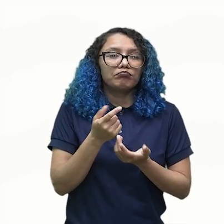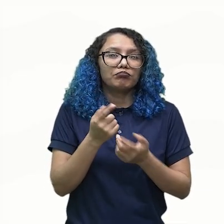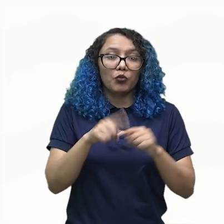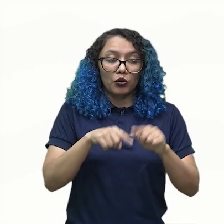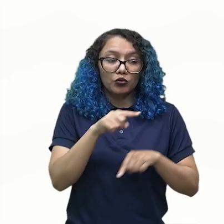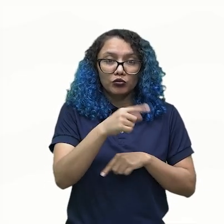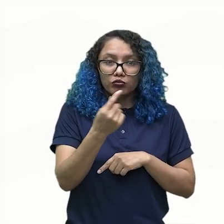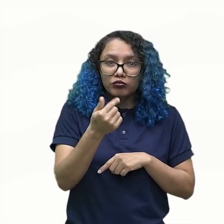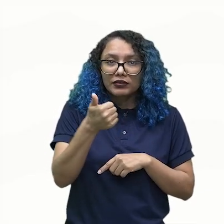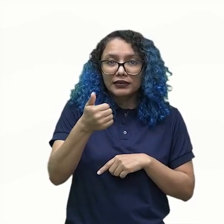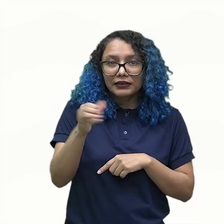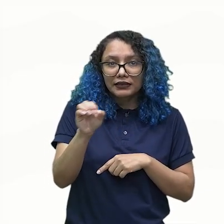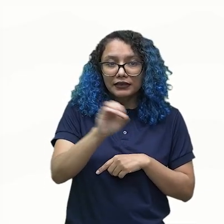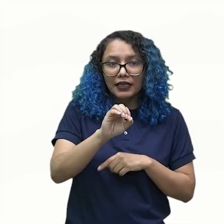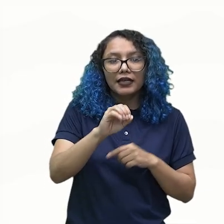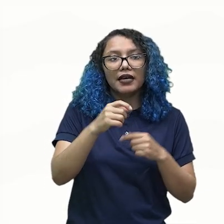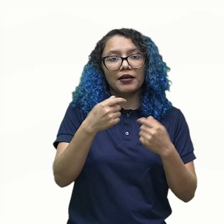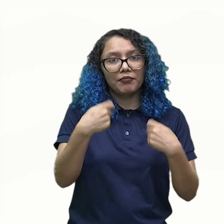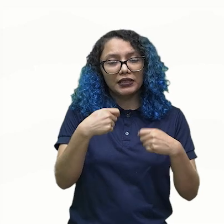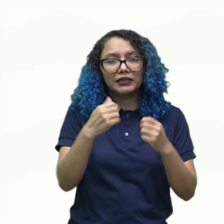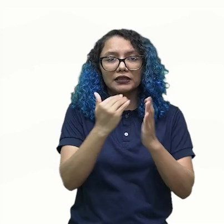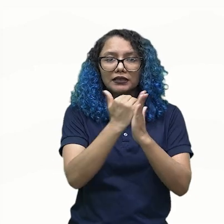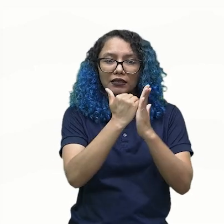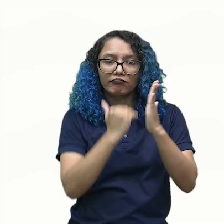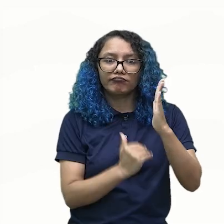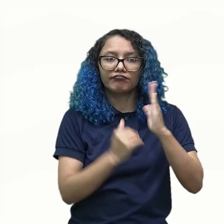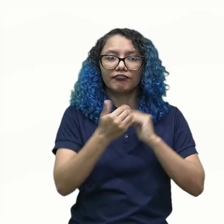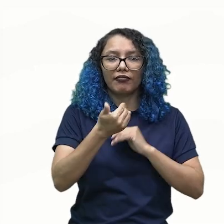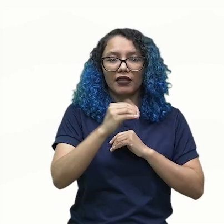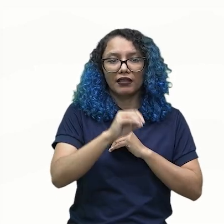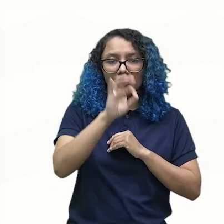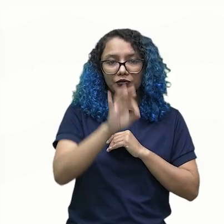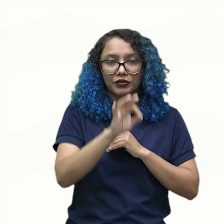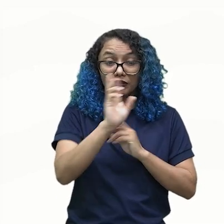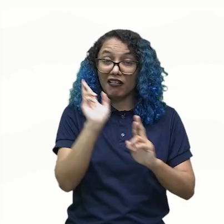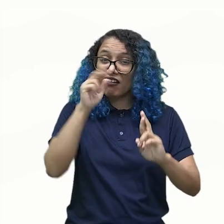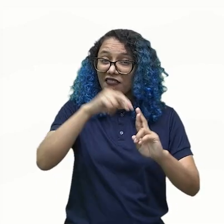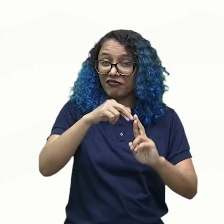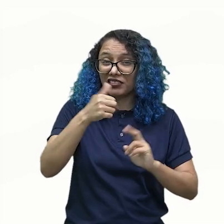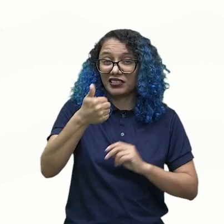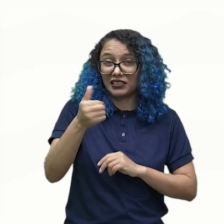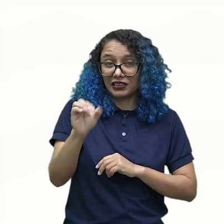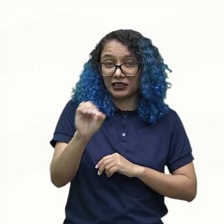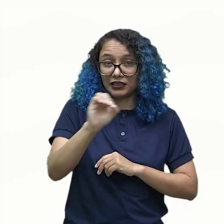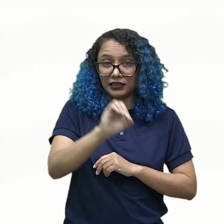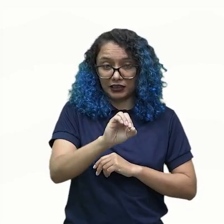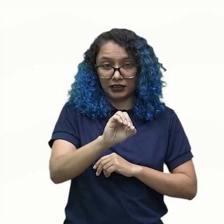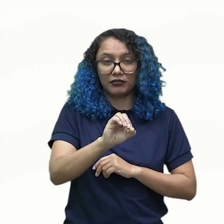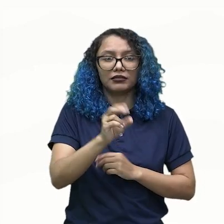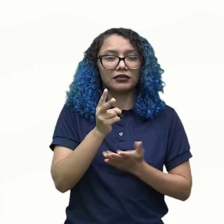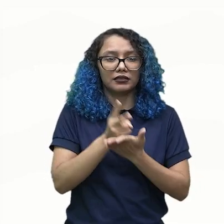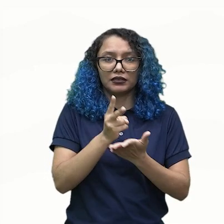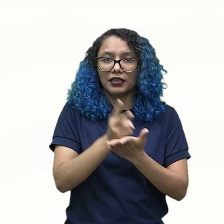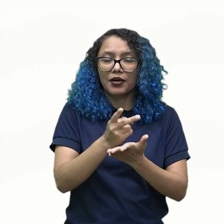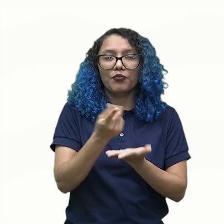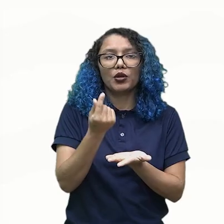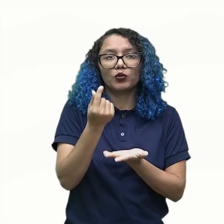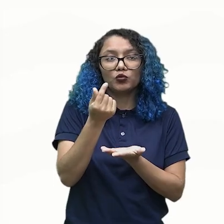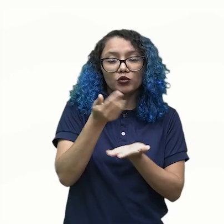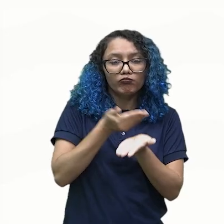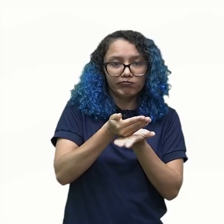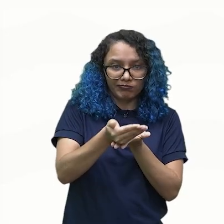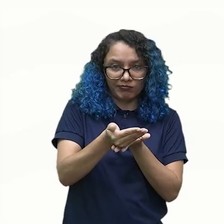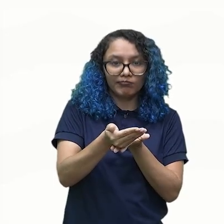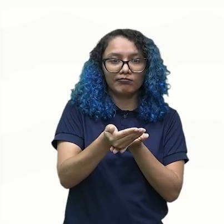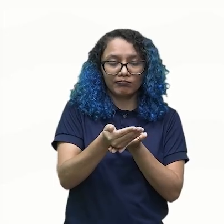aí eu vou ter o desconto de 10% dos 100, tá? Em cima sempre do valor